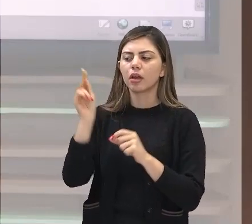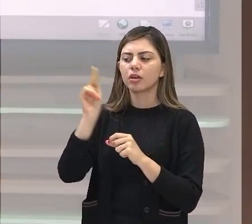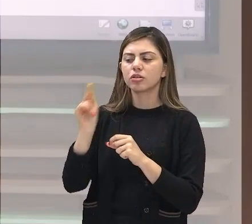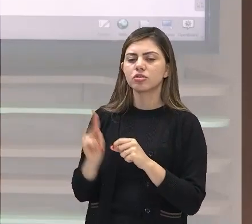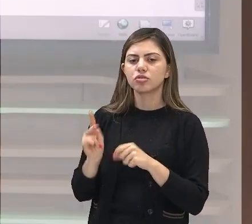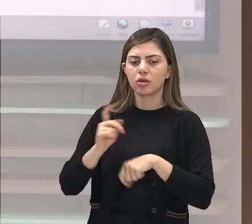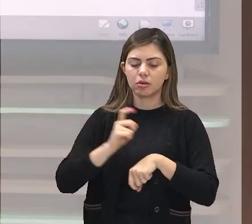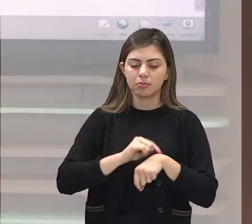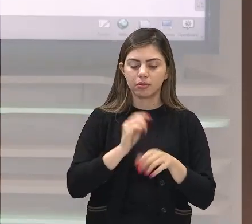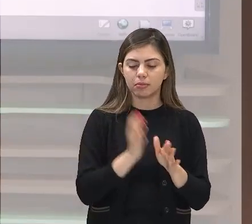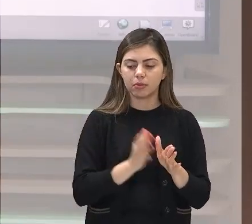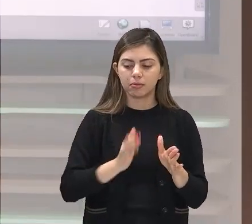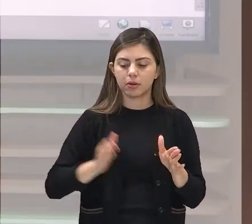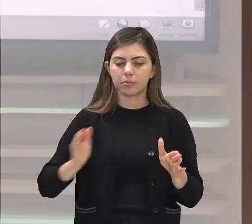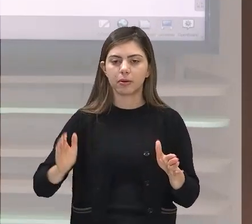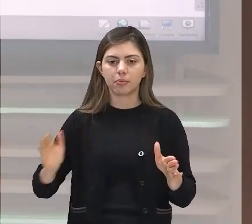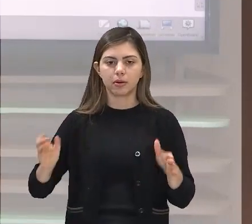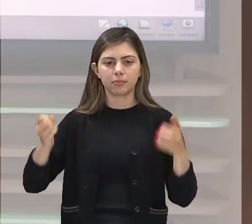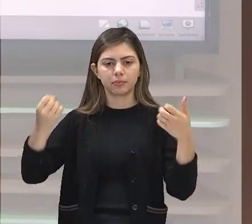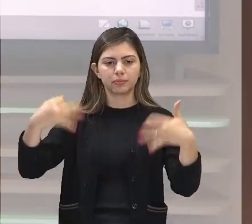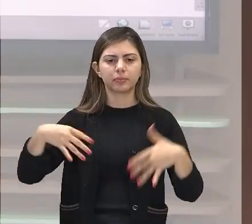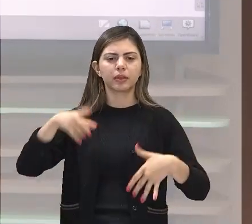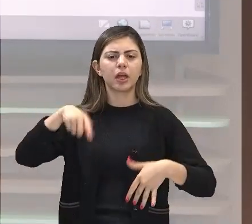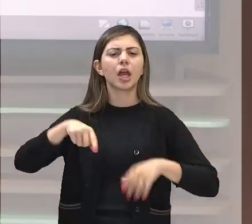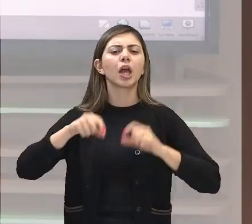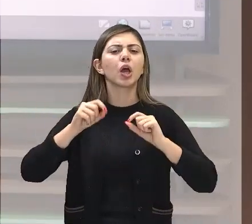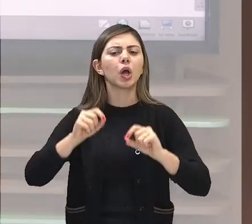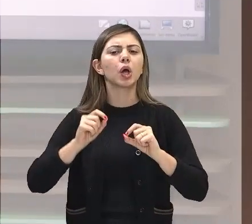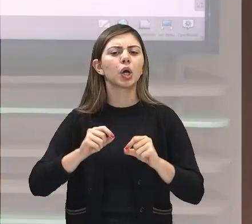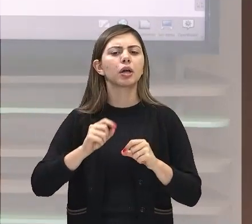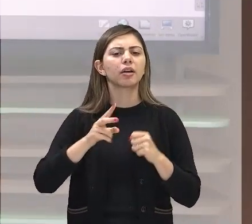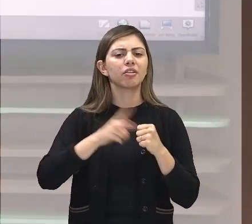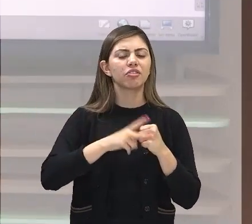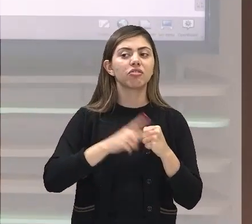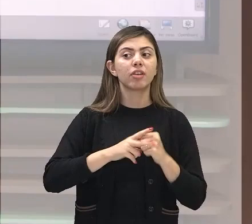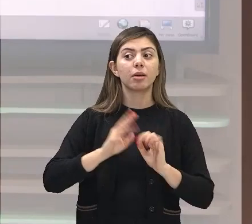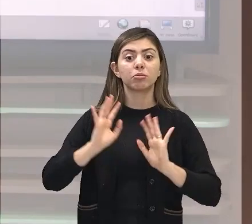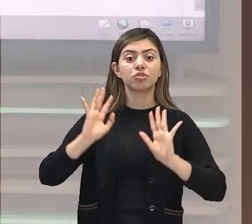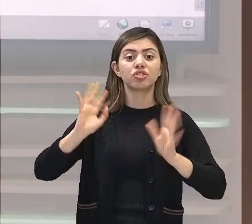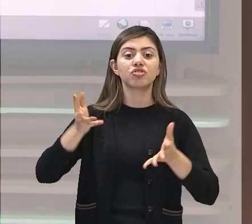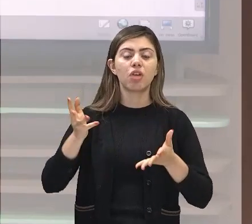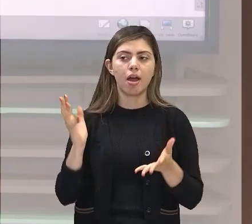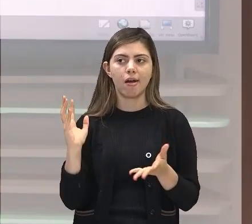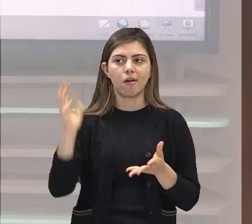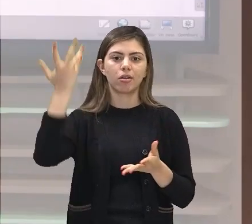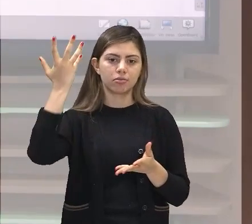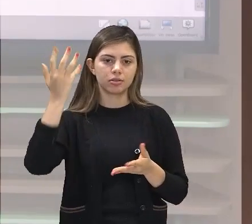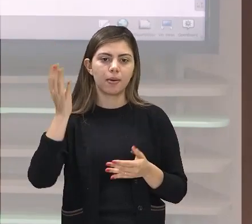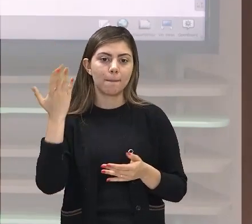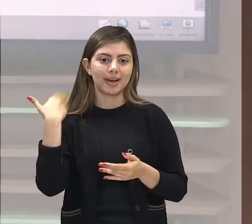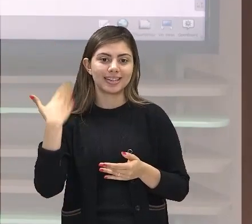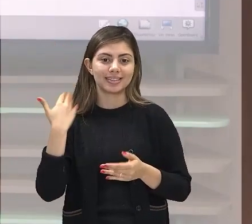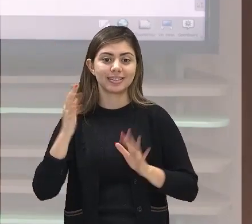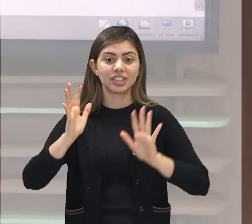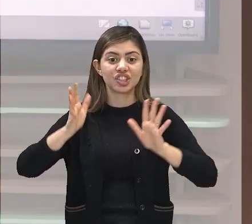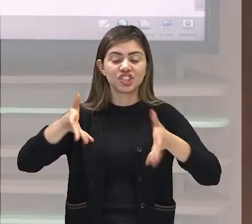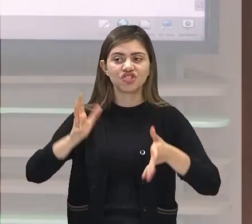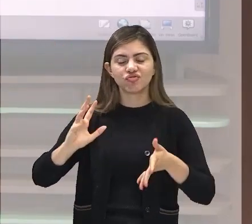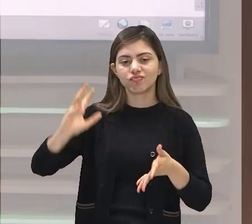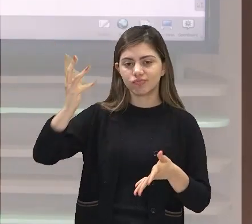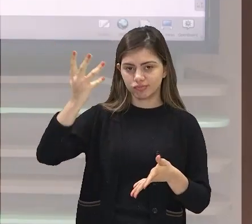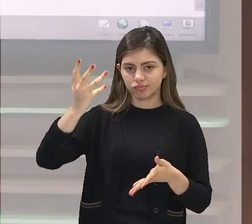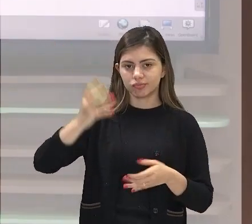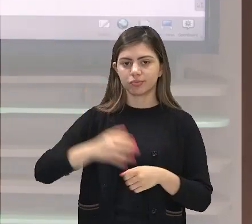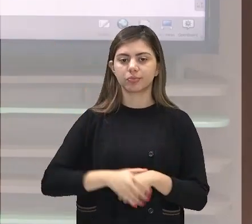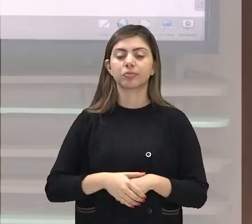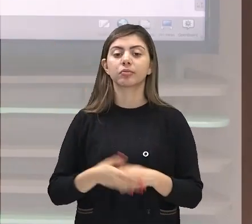é o pretérito perfeito, aquele que diz que o fato já aconteceu, ele não está acontecendo, o fato já aconteceu e